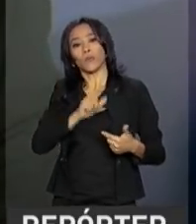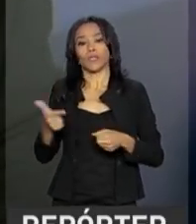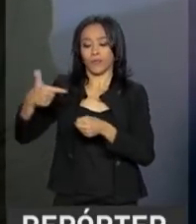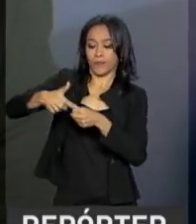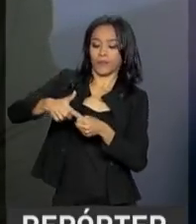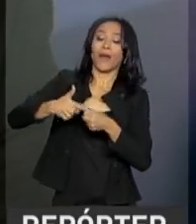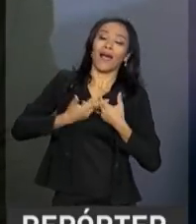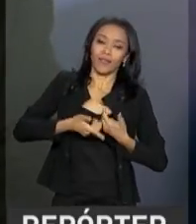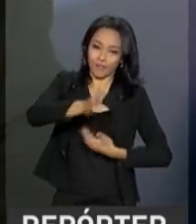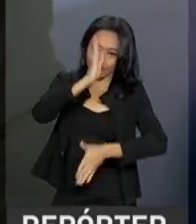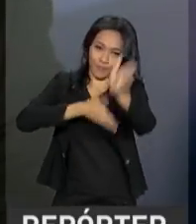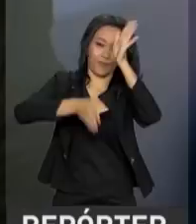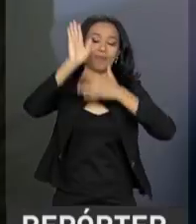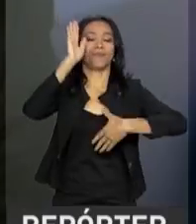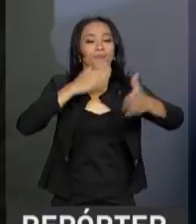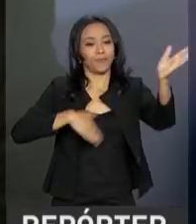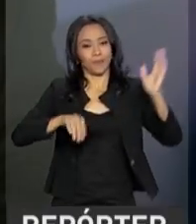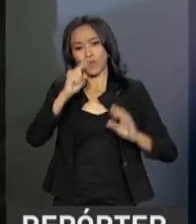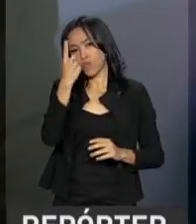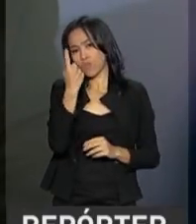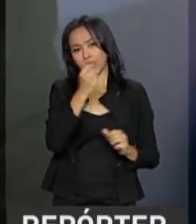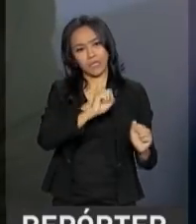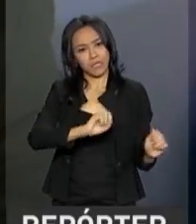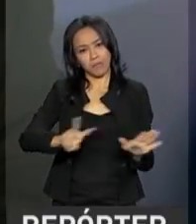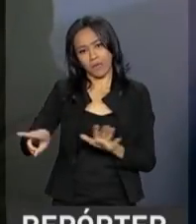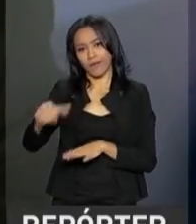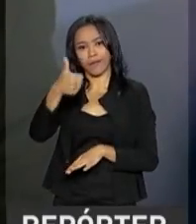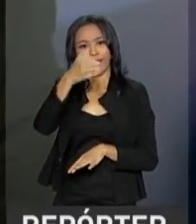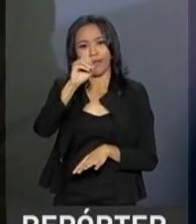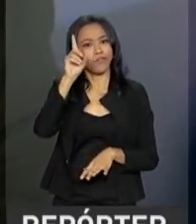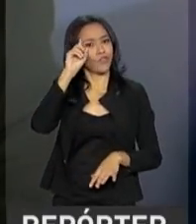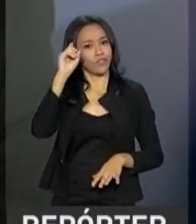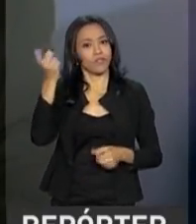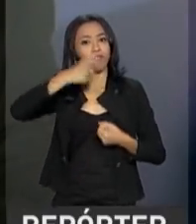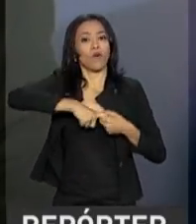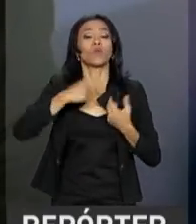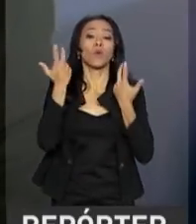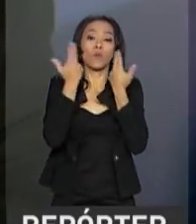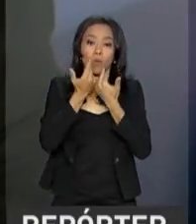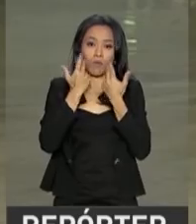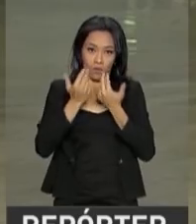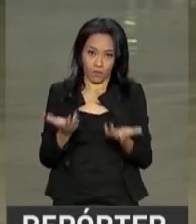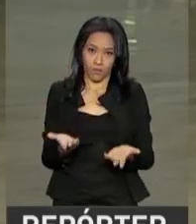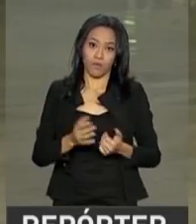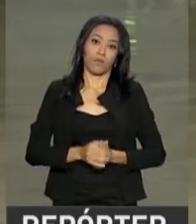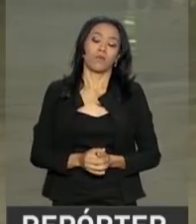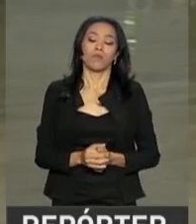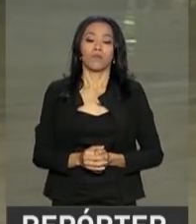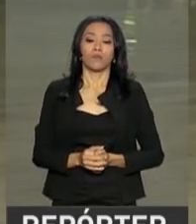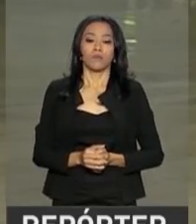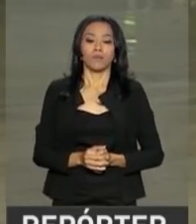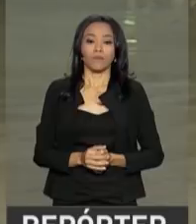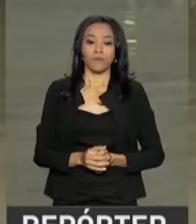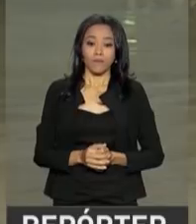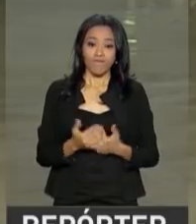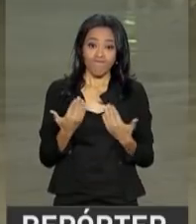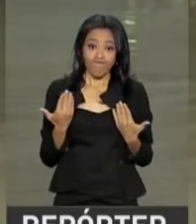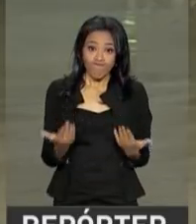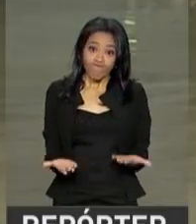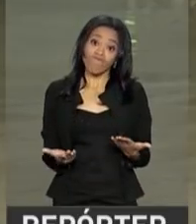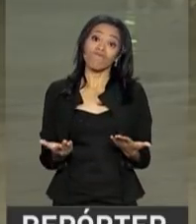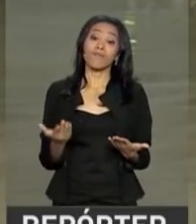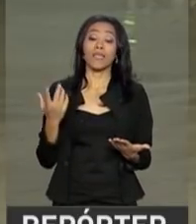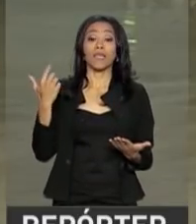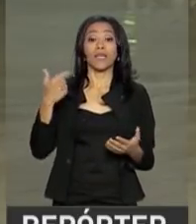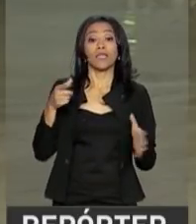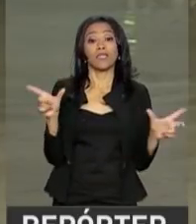volta em uma semana, 10 dias, volta ao normal todo o abastecimento do país. Bem, Renata, e a